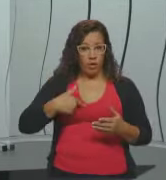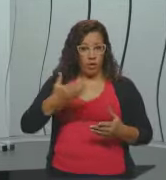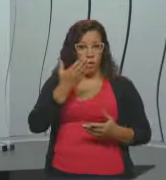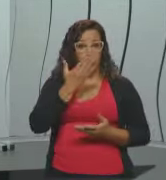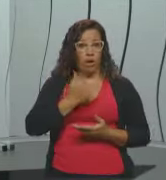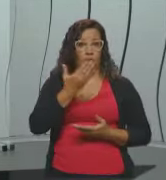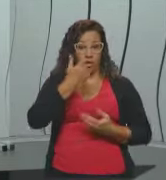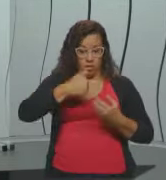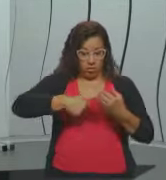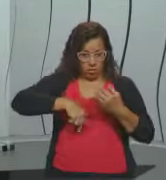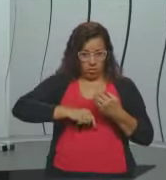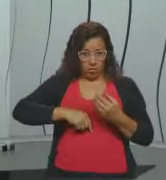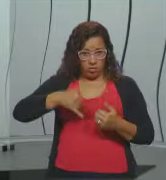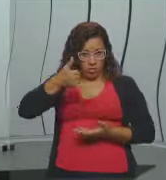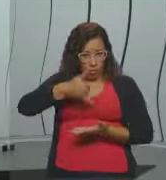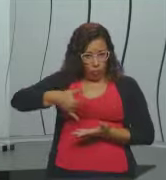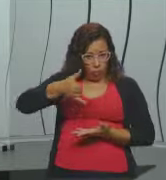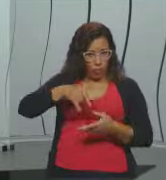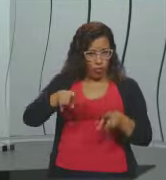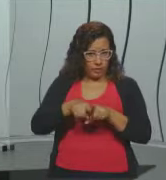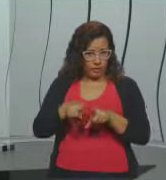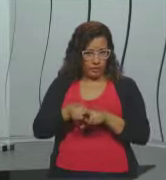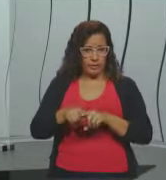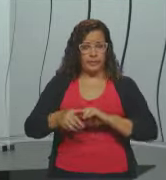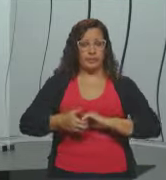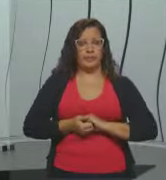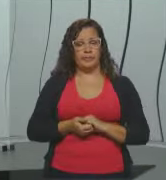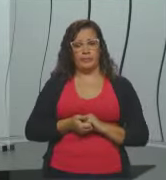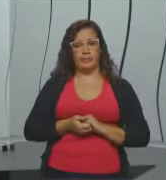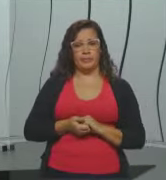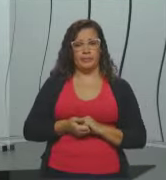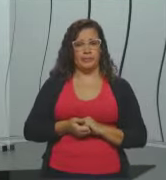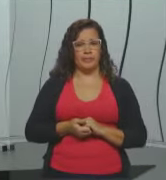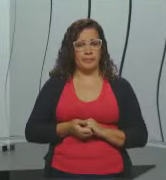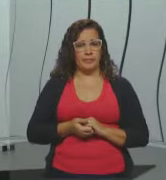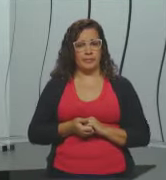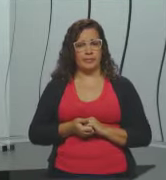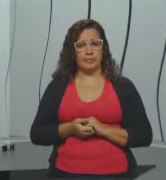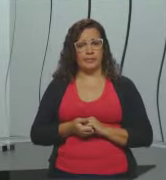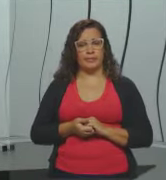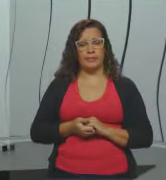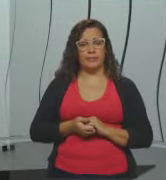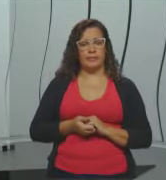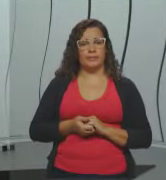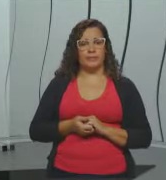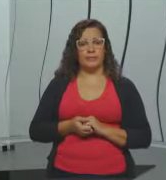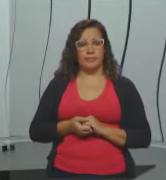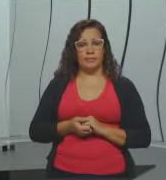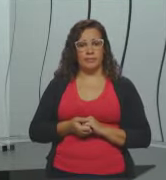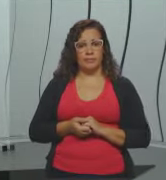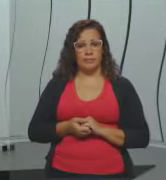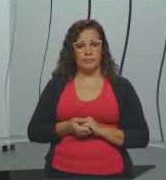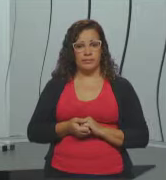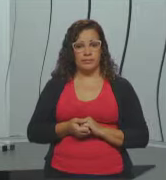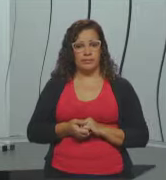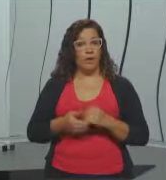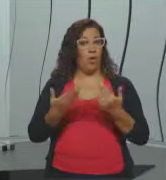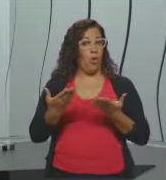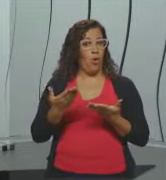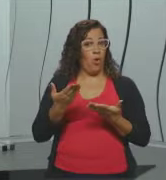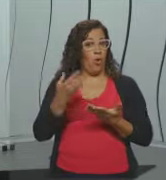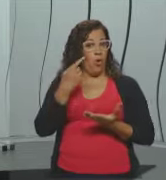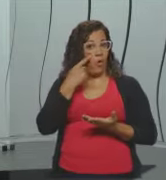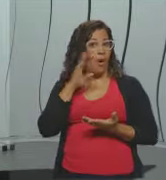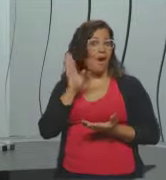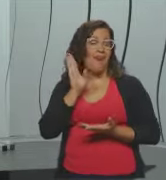digerir gorduras. Bom, Olha aqui outra coisa